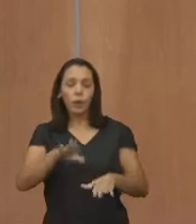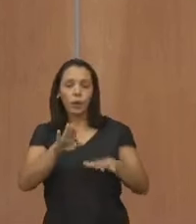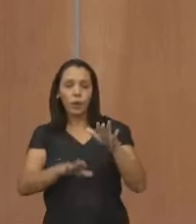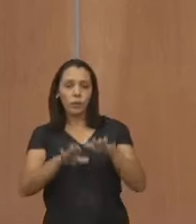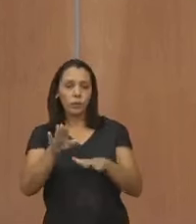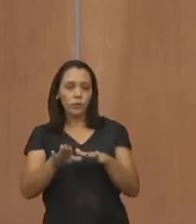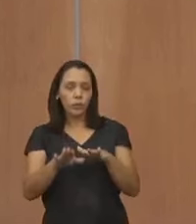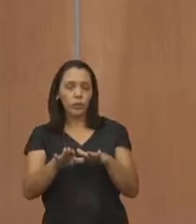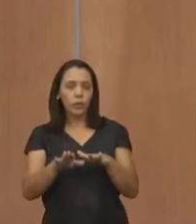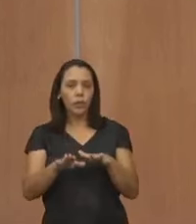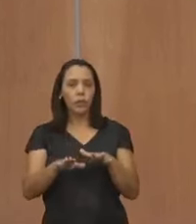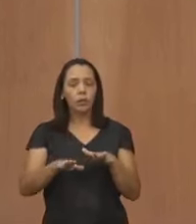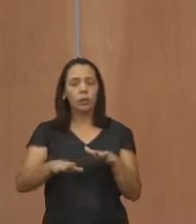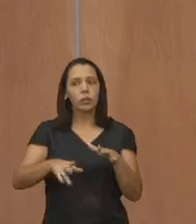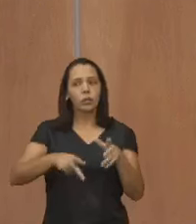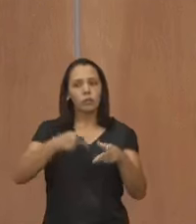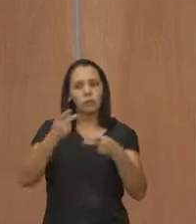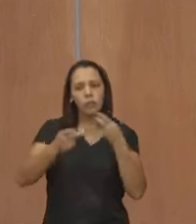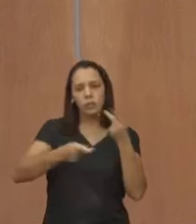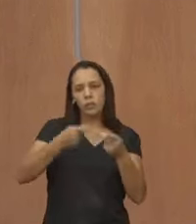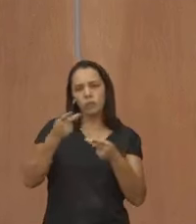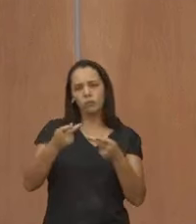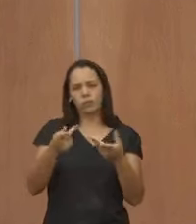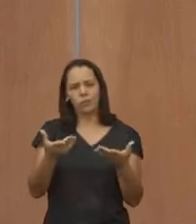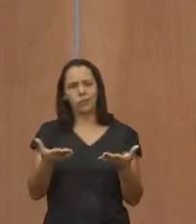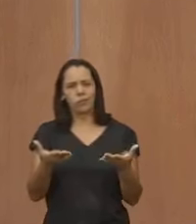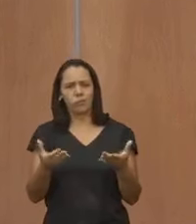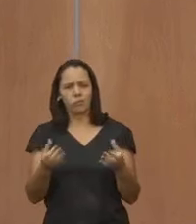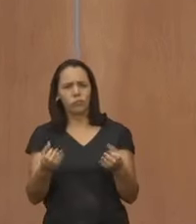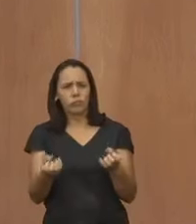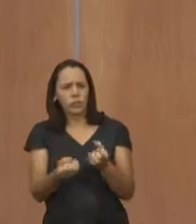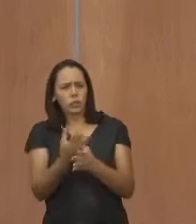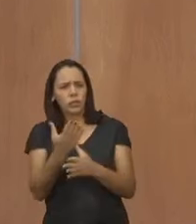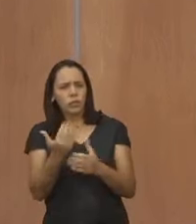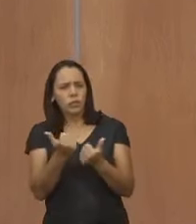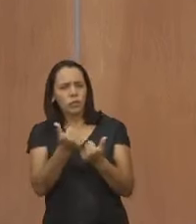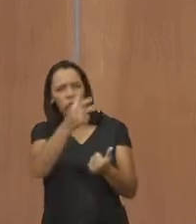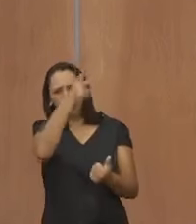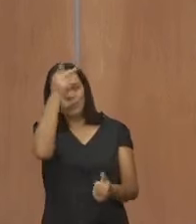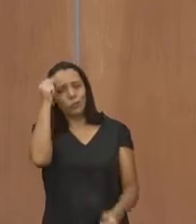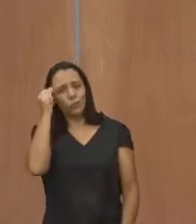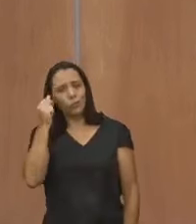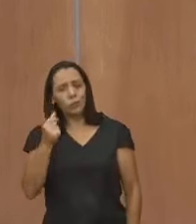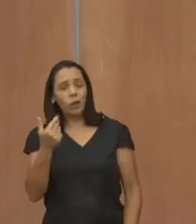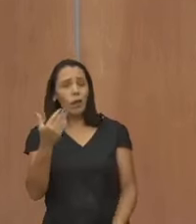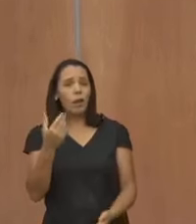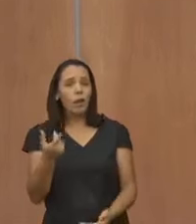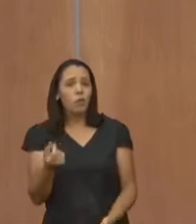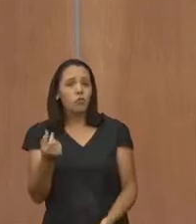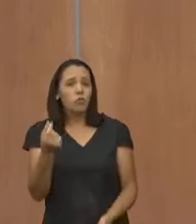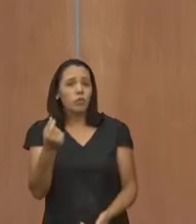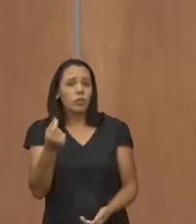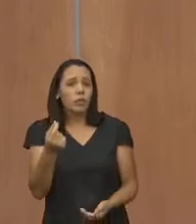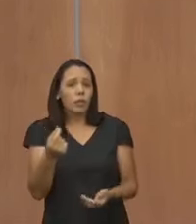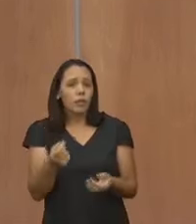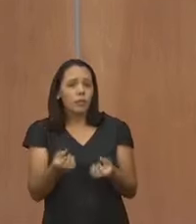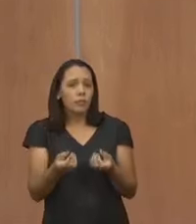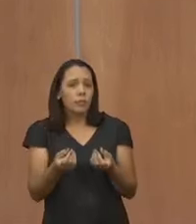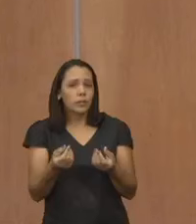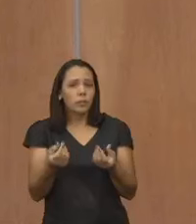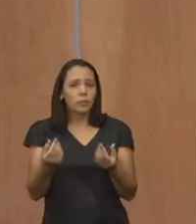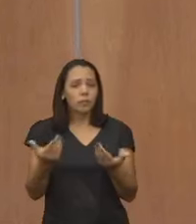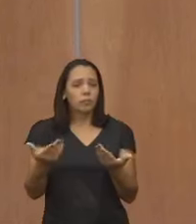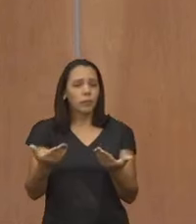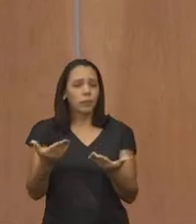vezes que criar subprefeitura vai gerar custo, vai gerar despesa, mas eu ouso dizer que um custo muito maior é